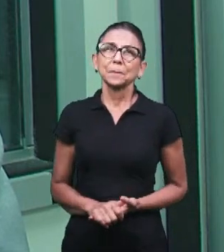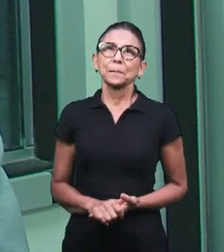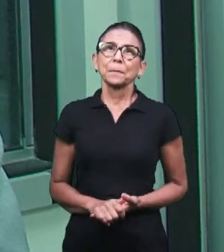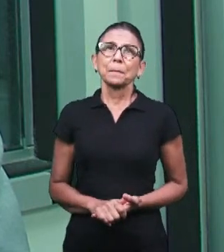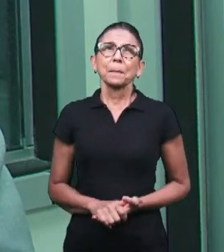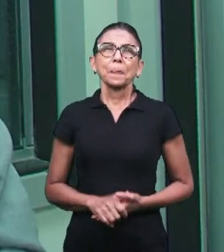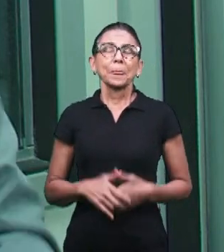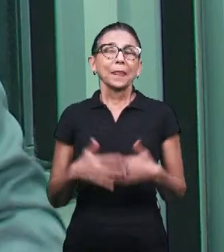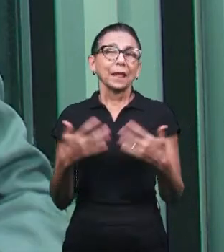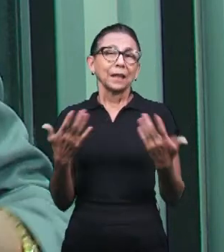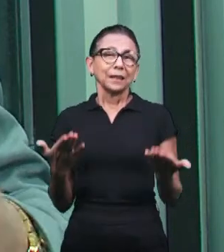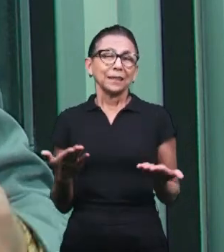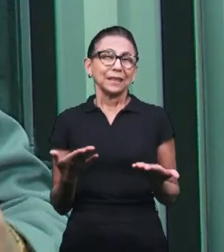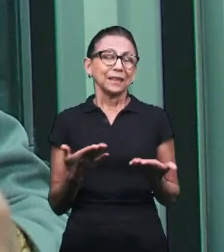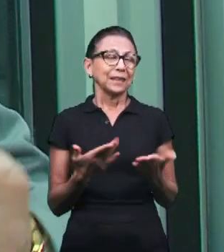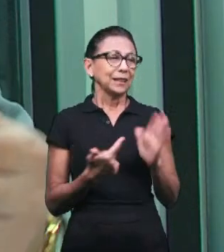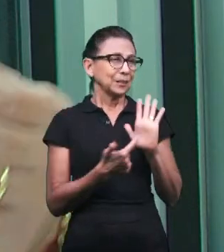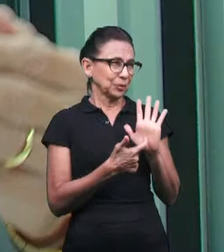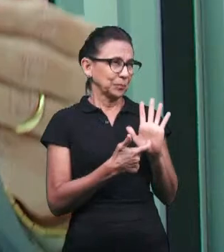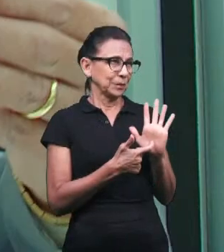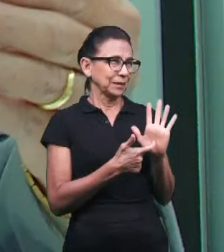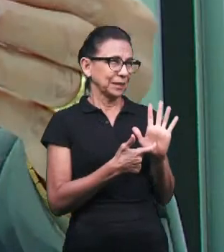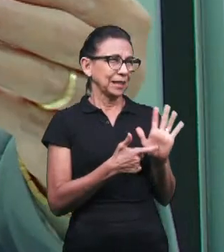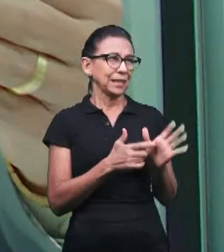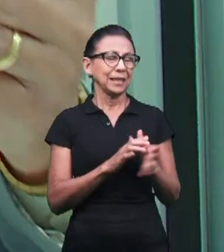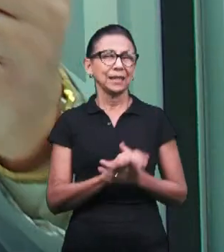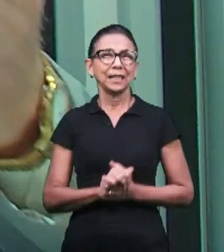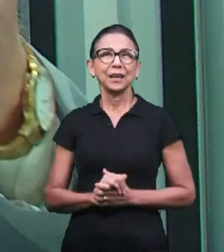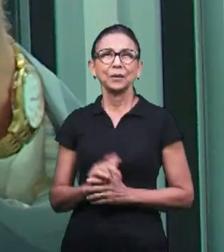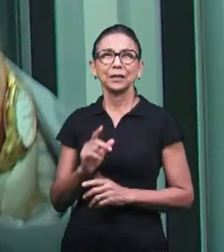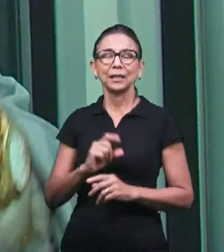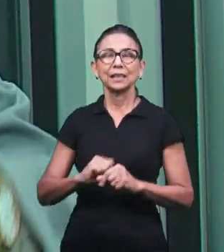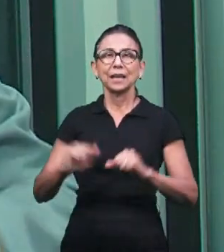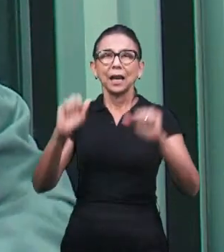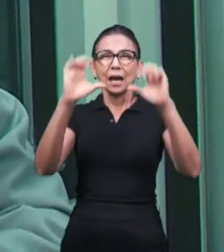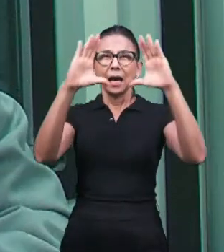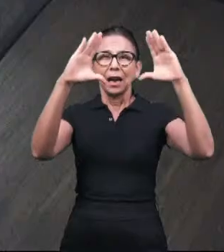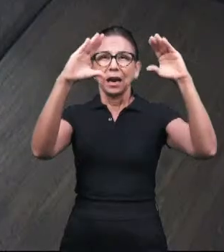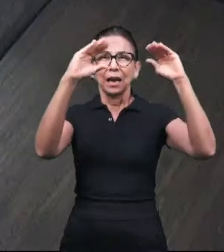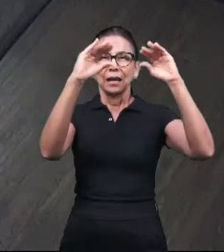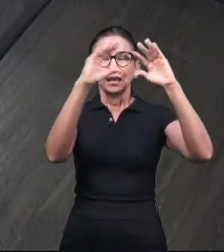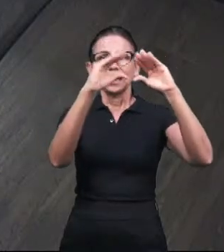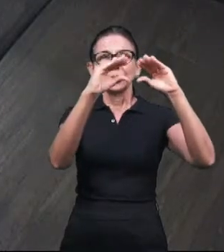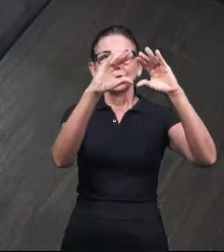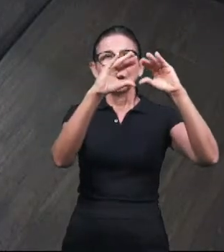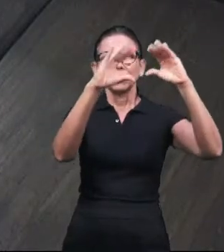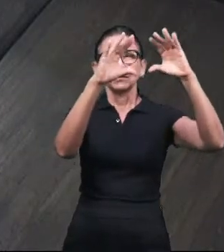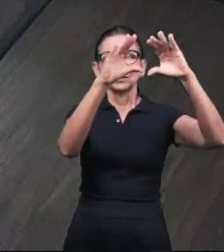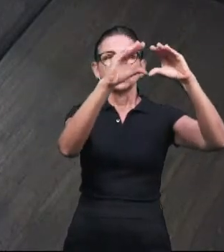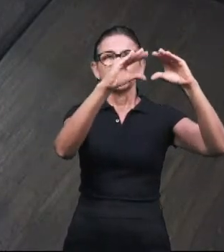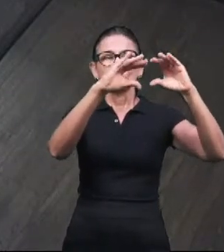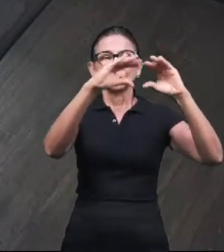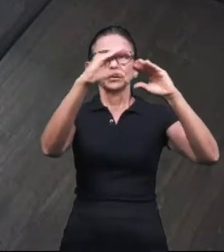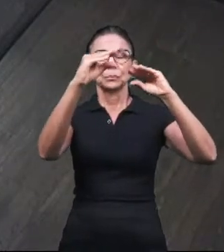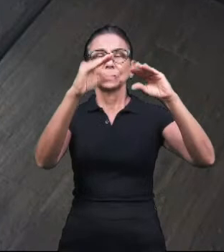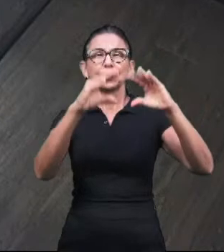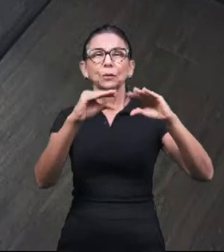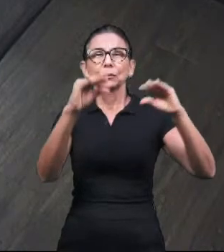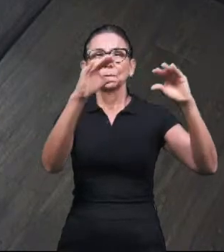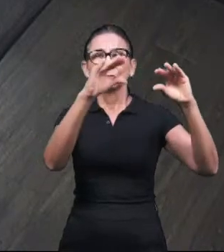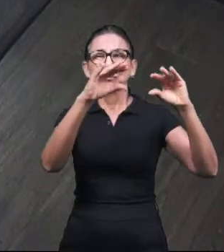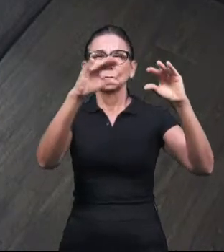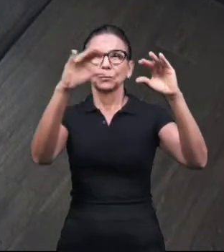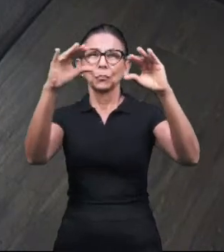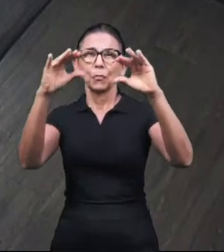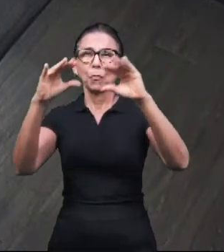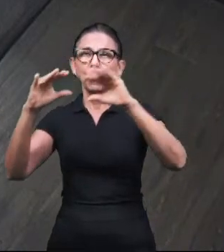aí, eu te mostrei, né, Edson? A nuvem se dirigiu para cima do arraial. Antes e a foto depois, né? O arraial. E